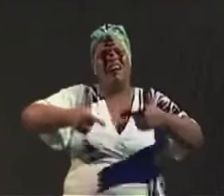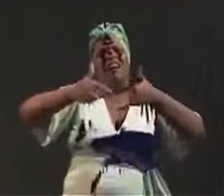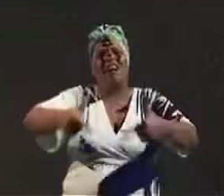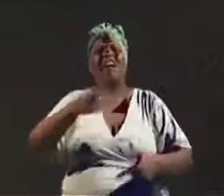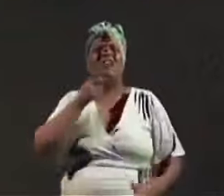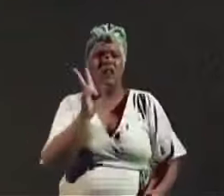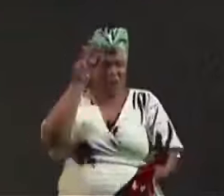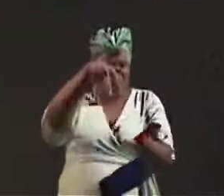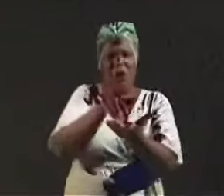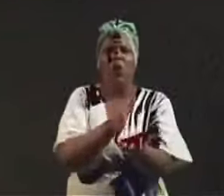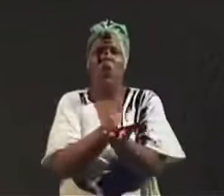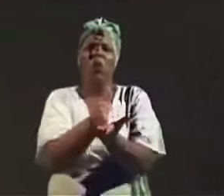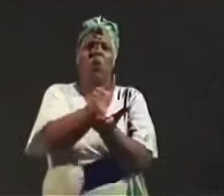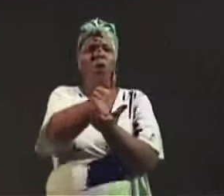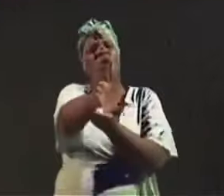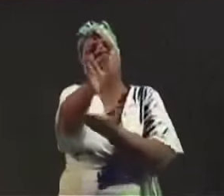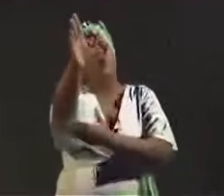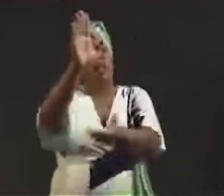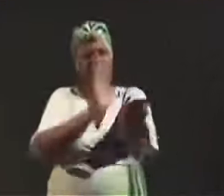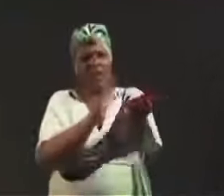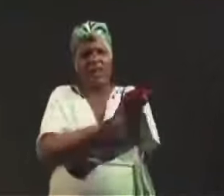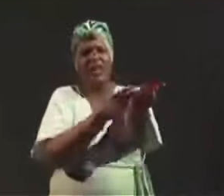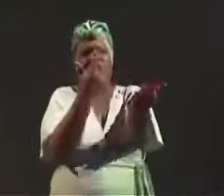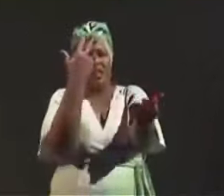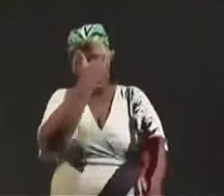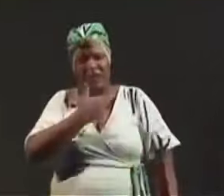se levanta, isso é guerra. Sobrevive quem tem na veia, arrasta.